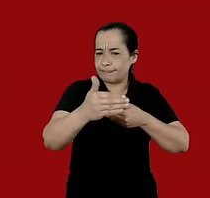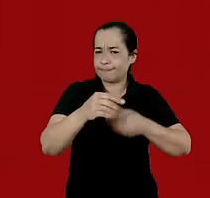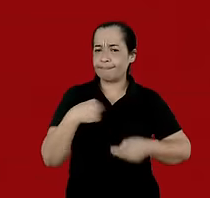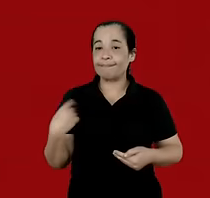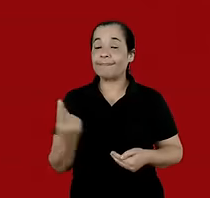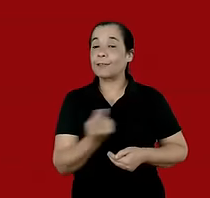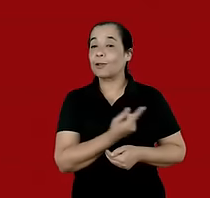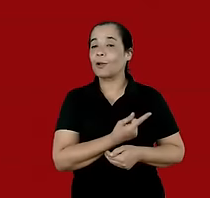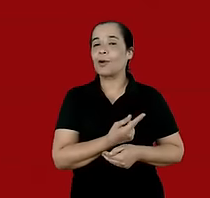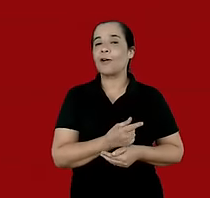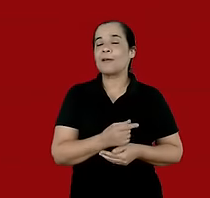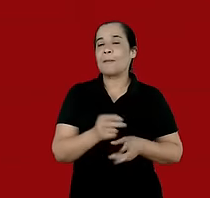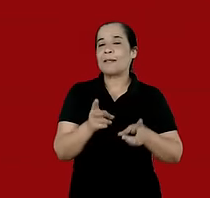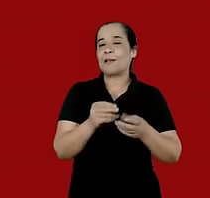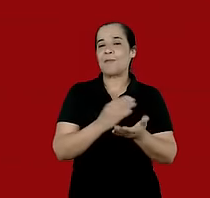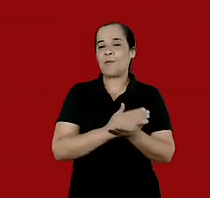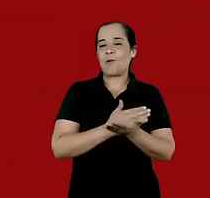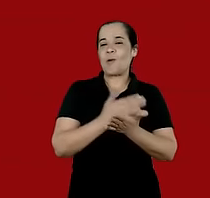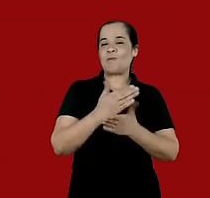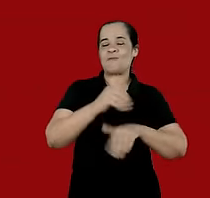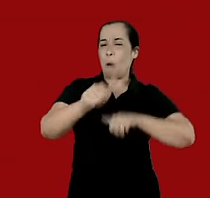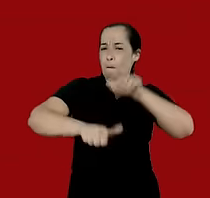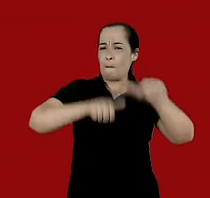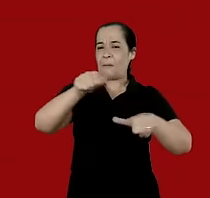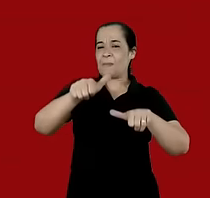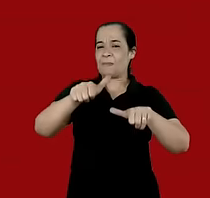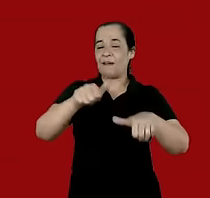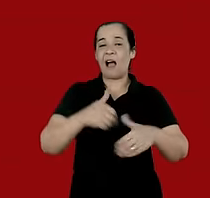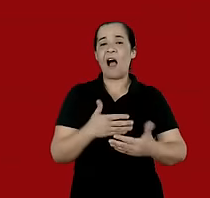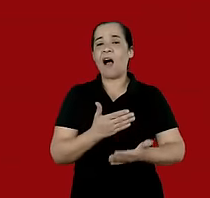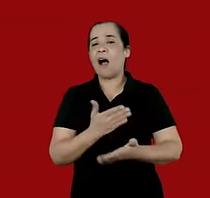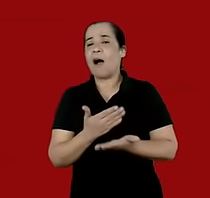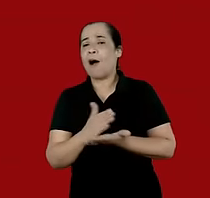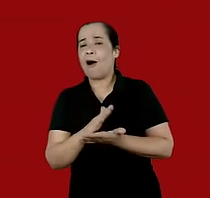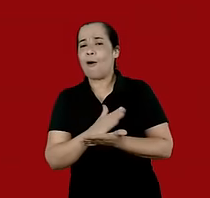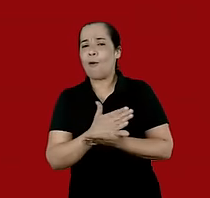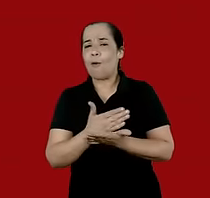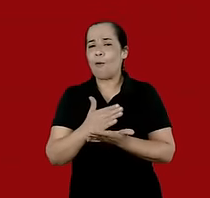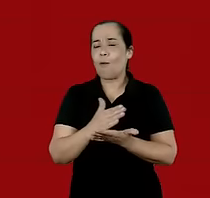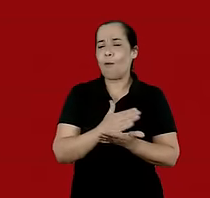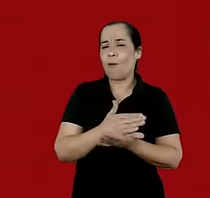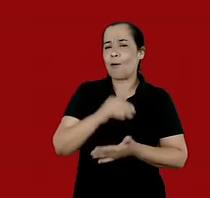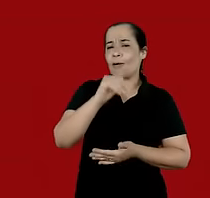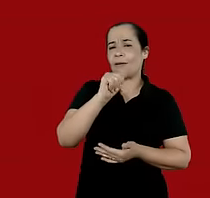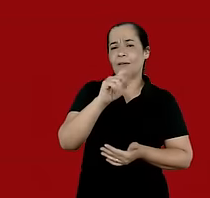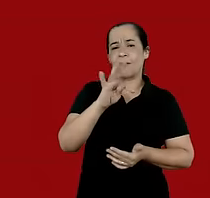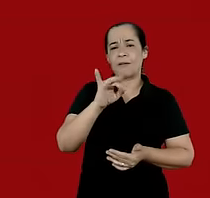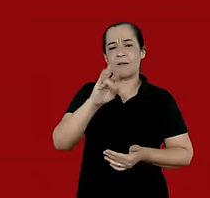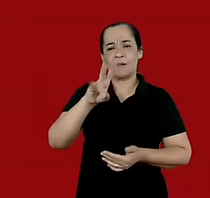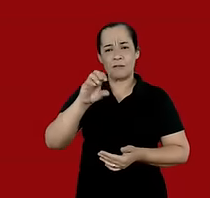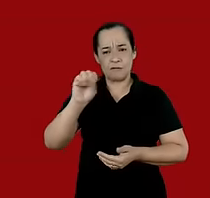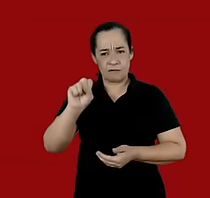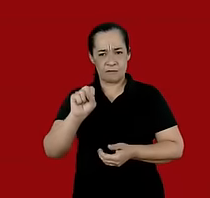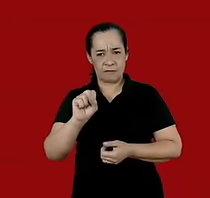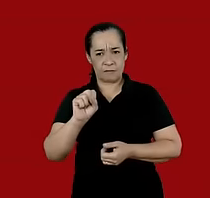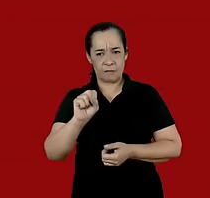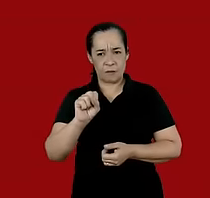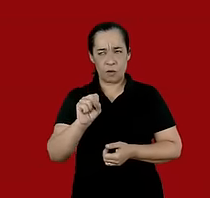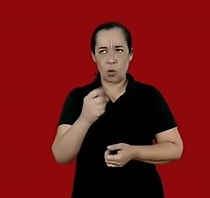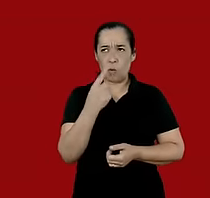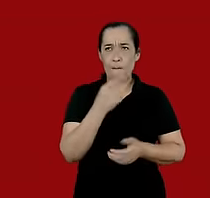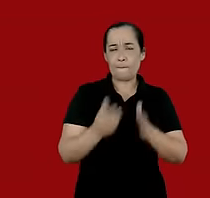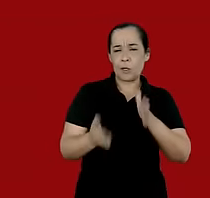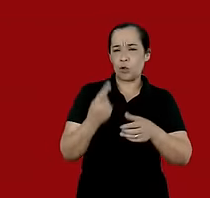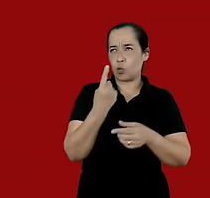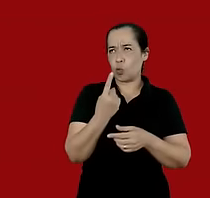início de uma virada alguns ativos princialmente os mais curtos ligados a índice de vencimentos aí de prazo 1 a 2 anos começando a trazer